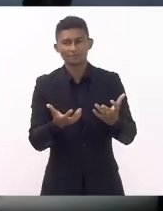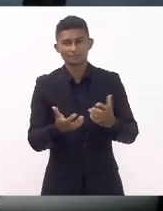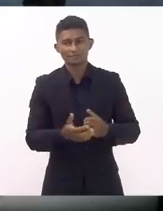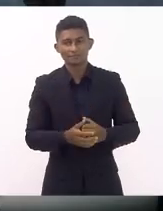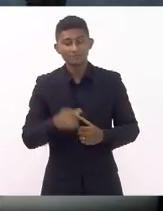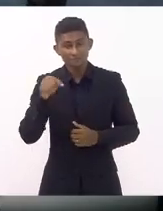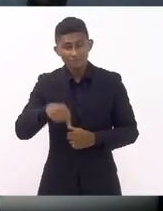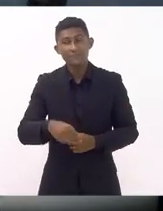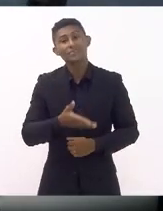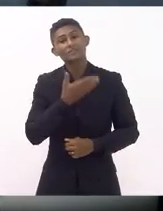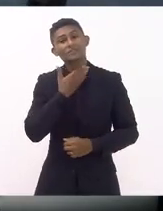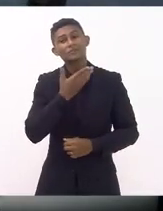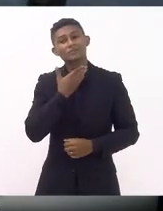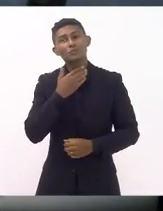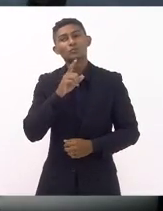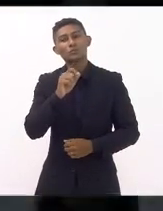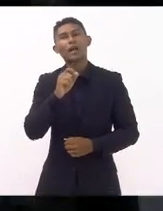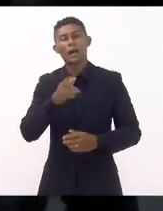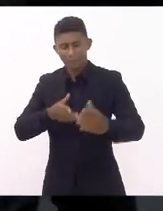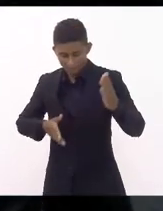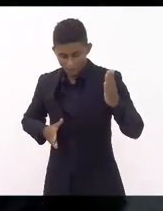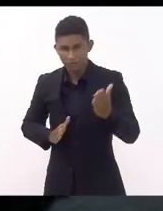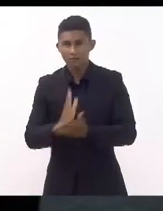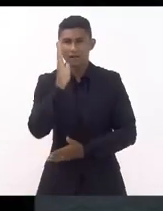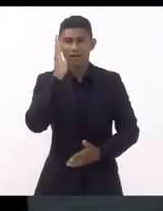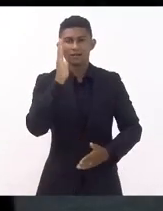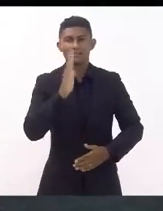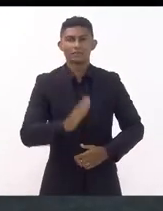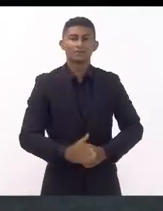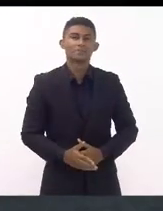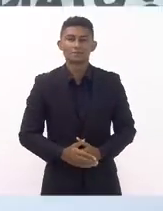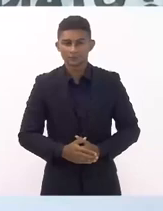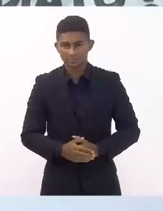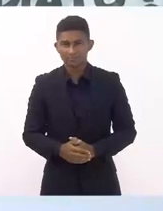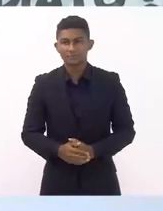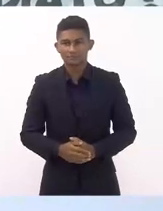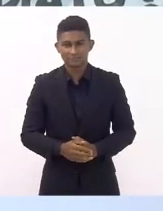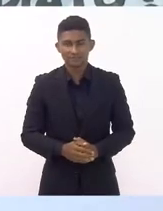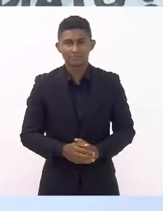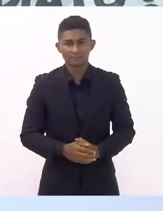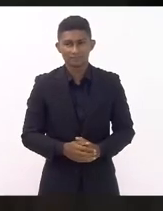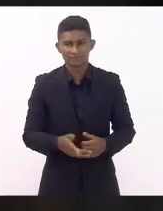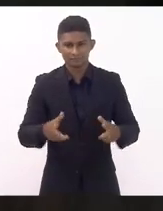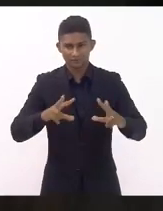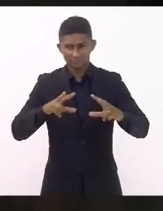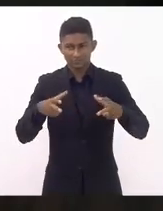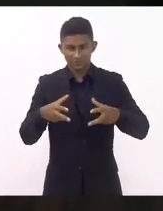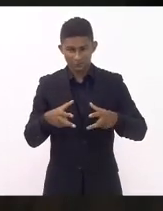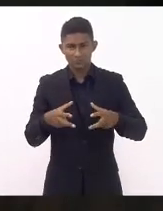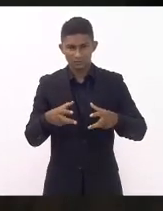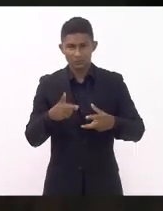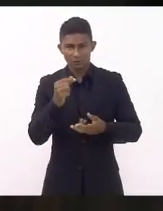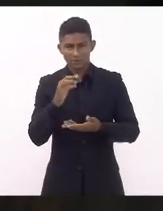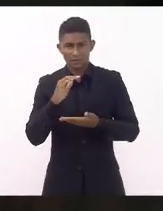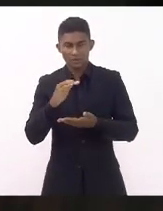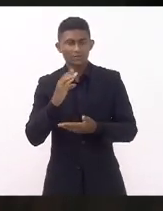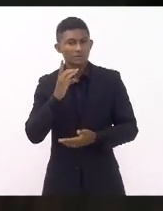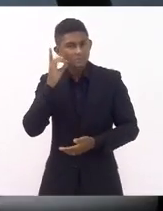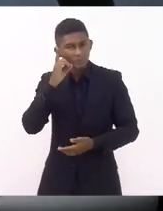em voz alta, aprovado, presidente. Pela Comissão de Orçamento, deputado Márcio Pacheco.